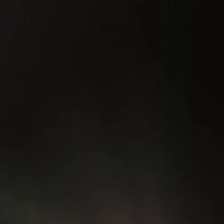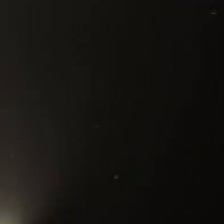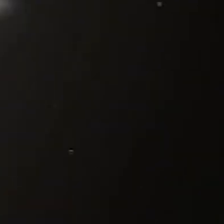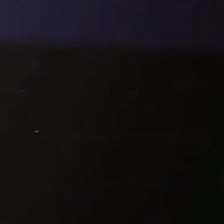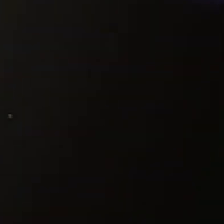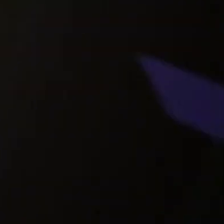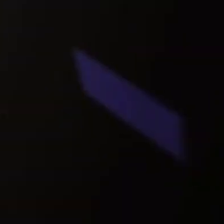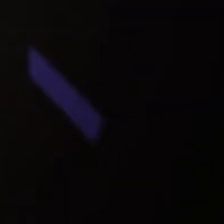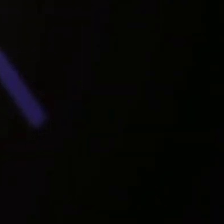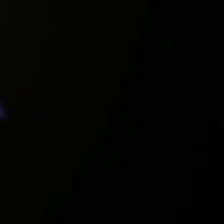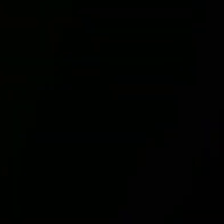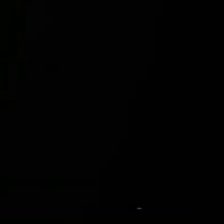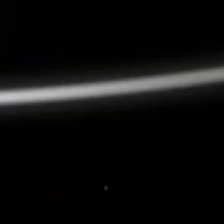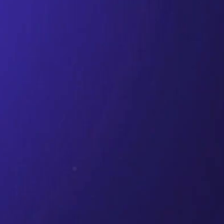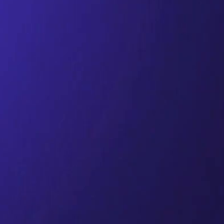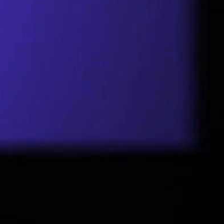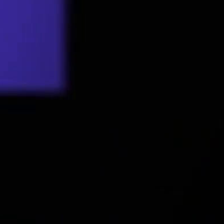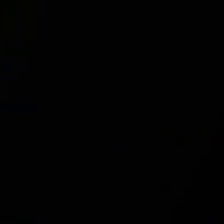E aí